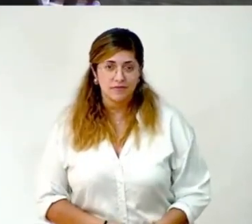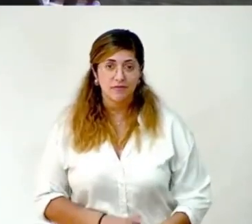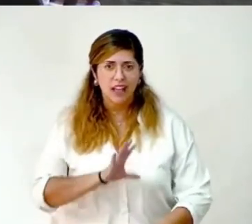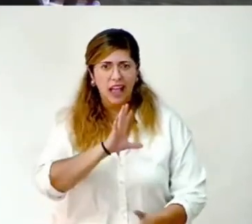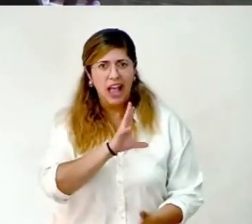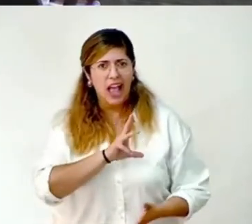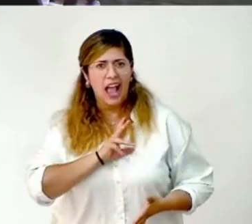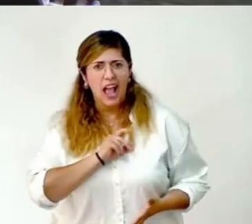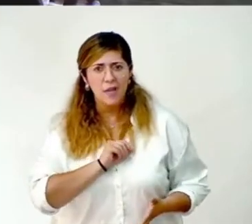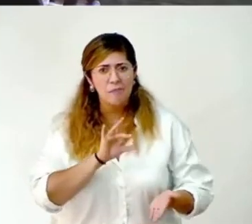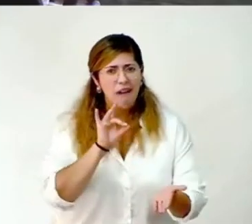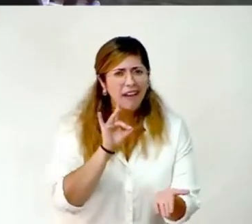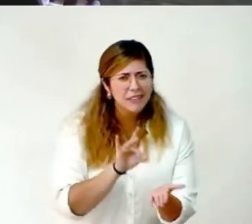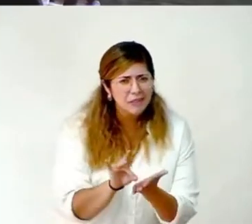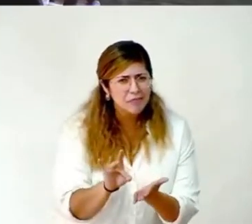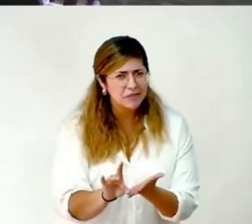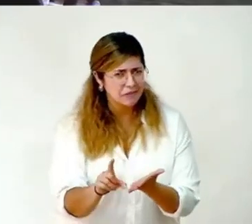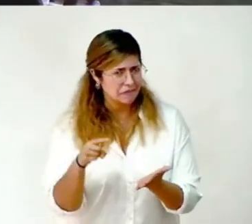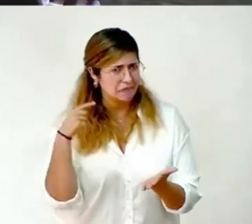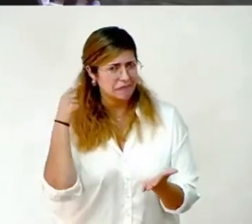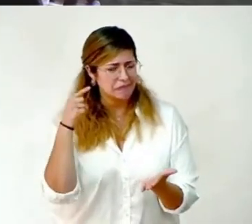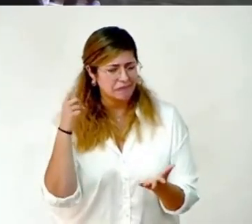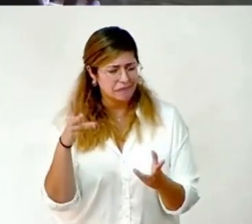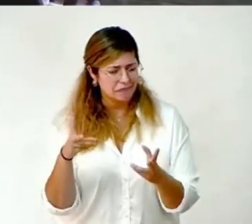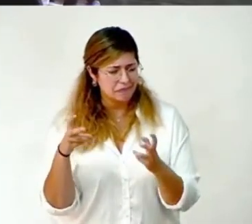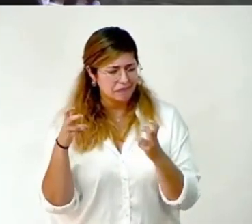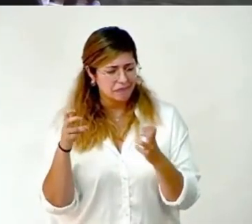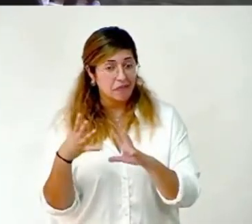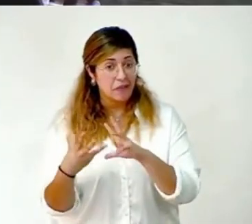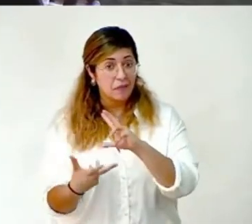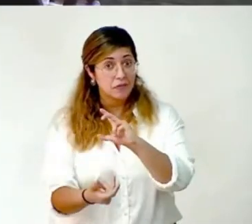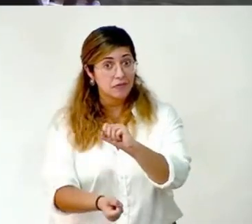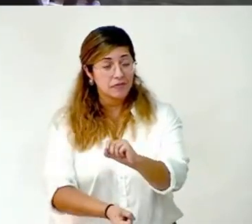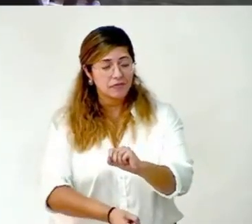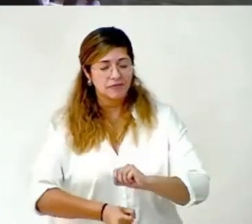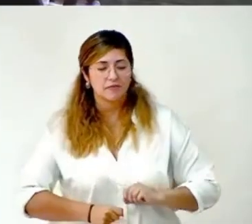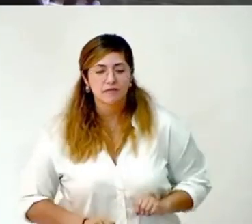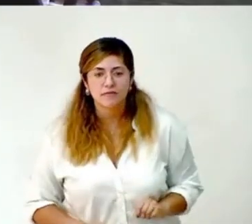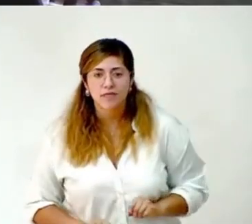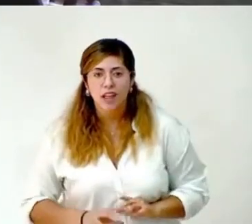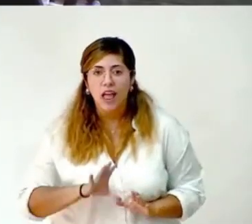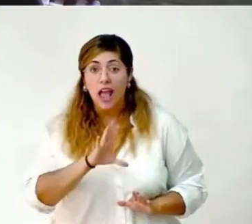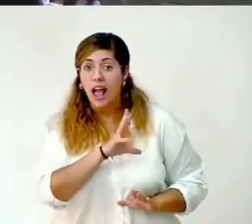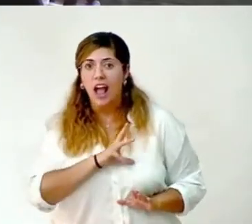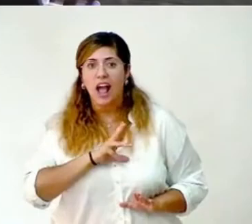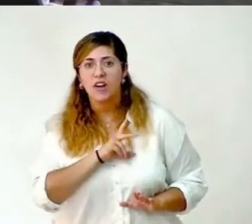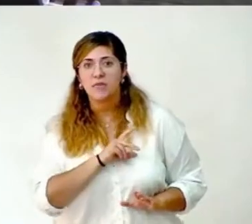Ame os seus inimigos. Amem aqueles que caluniaram o seu nome.